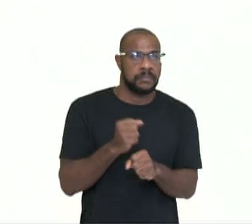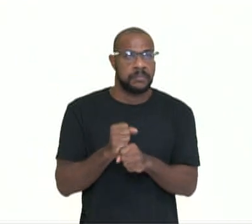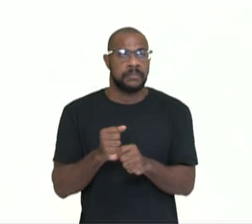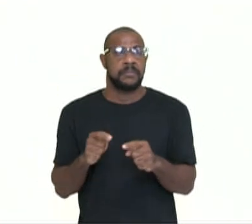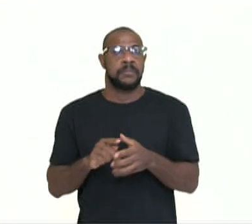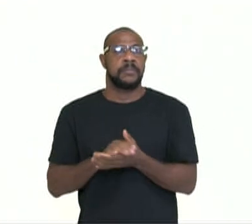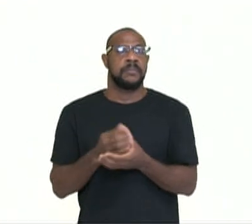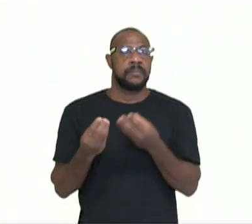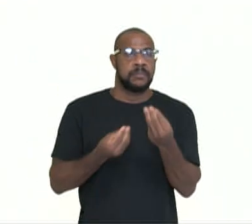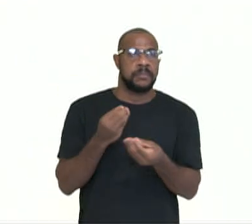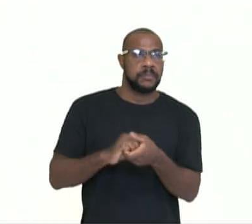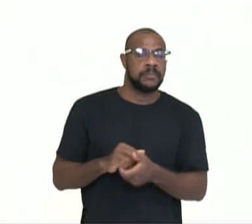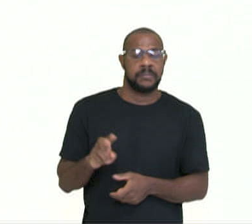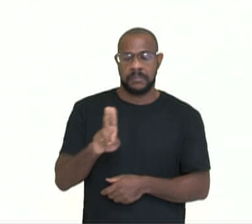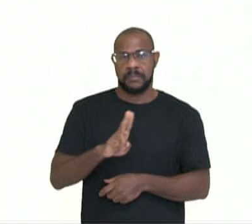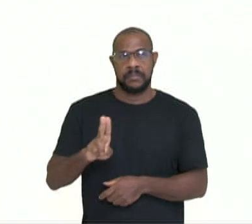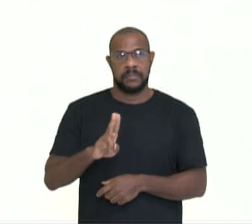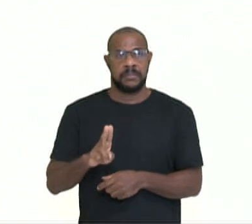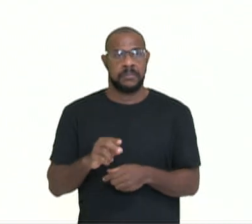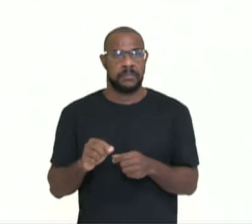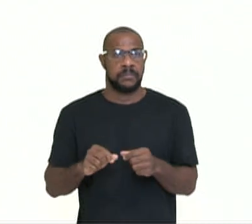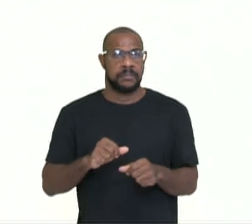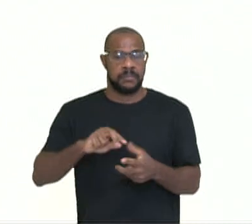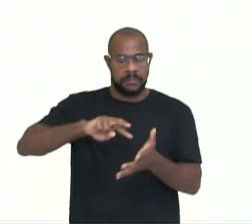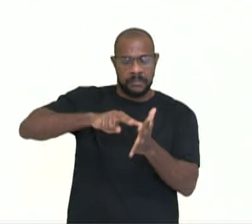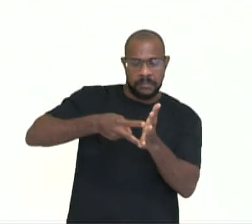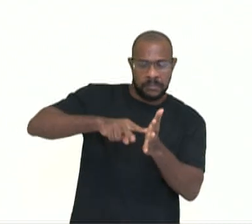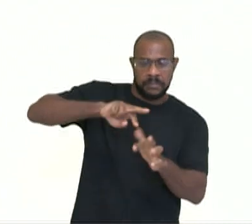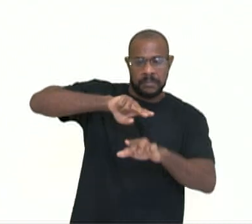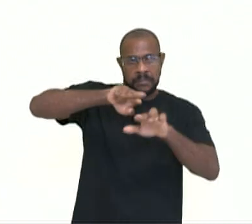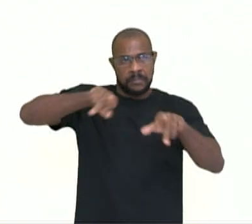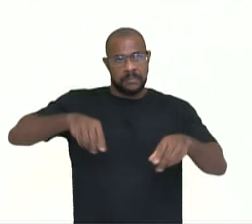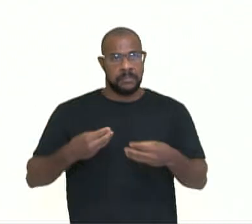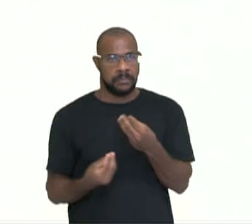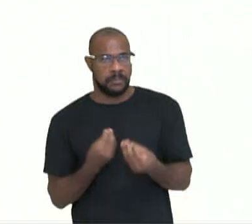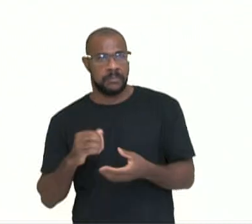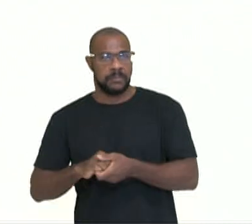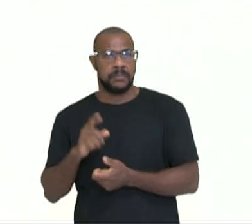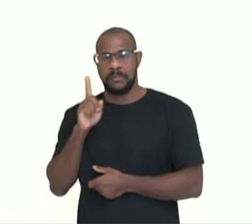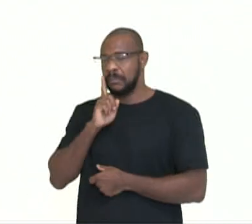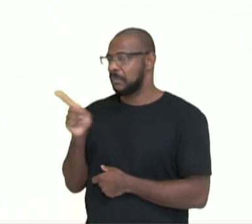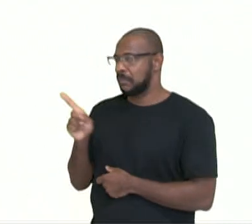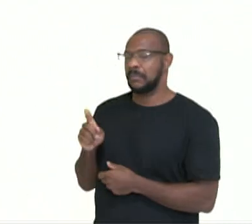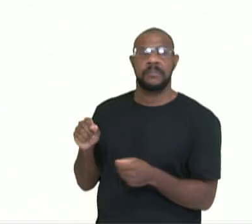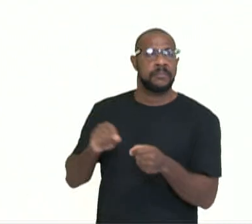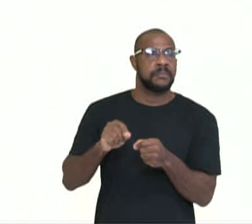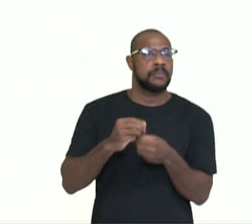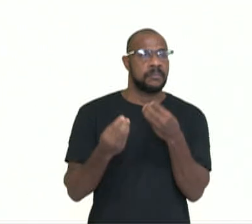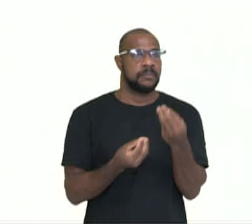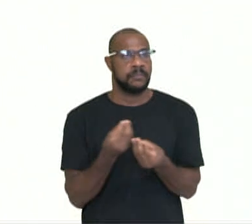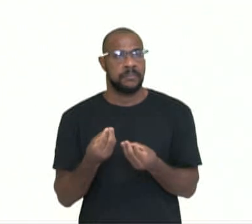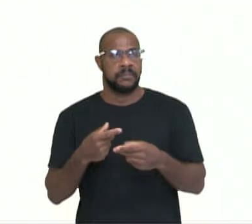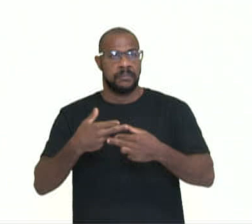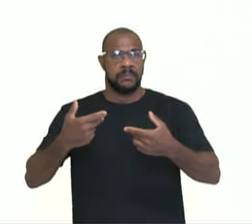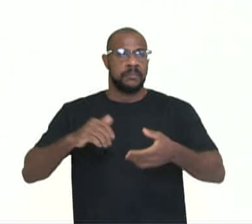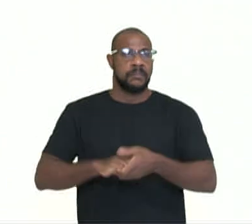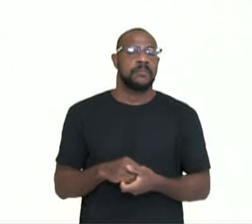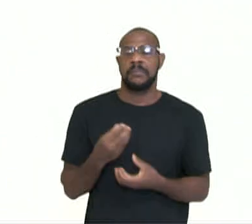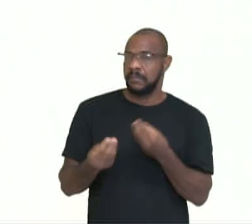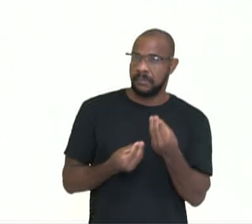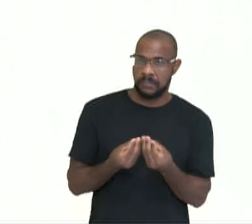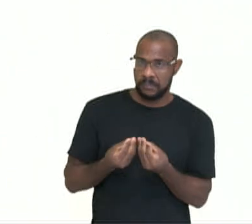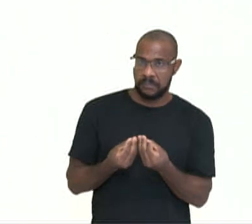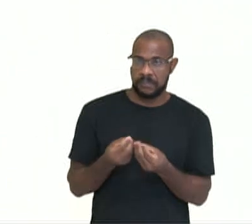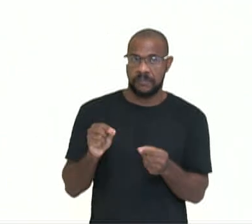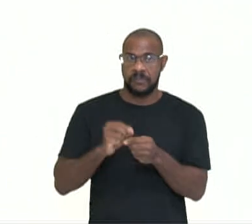central sem usar o transferidor, tá? Então, você vai fazer isso em casa com esses itens. Como que você vai fazer? Você